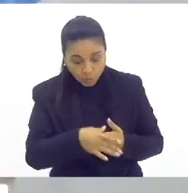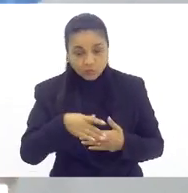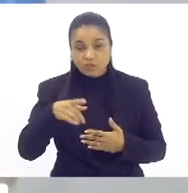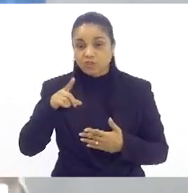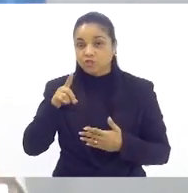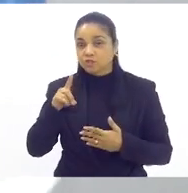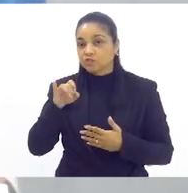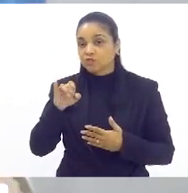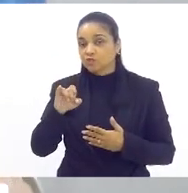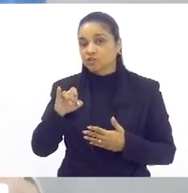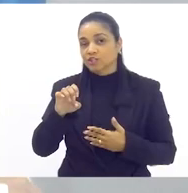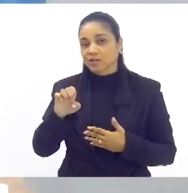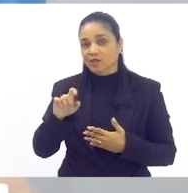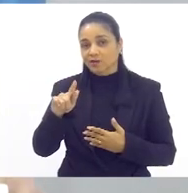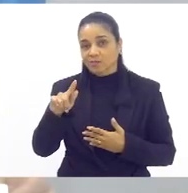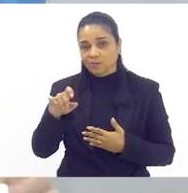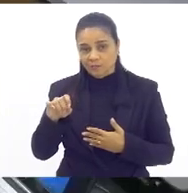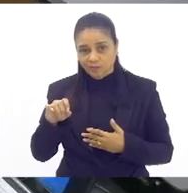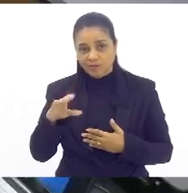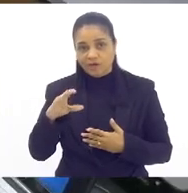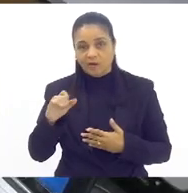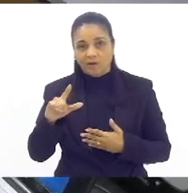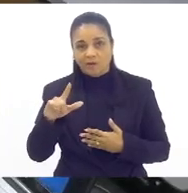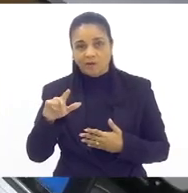de três minutos